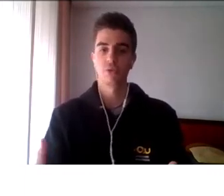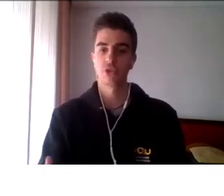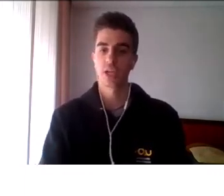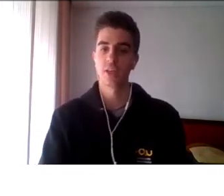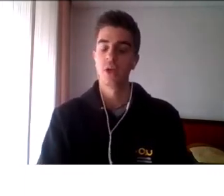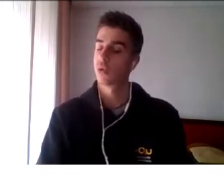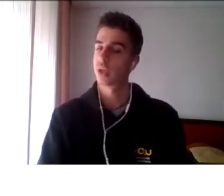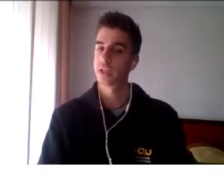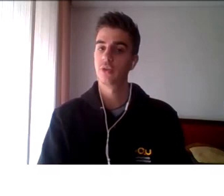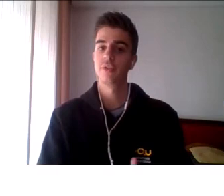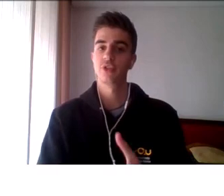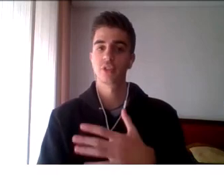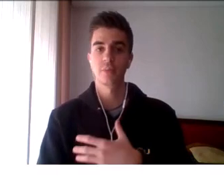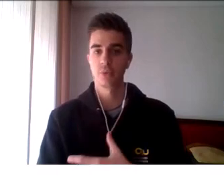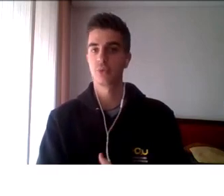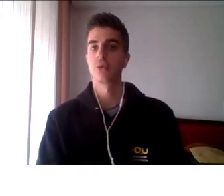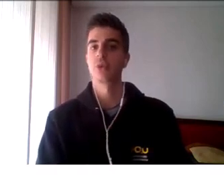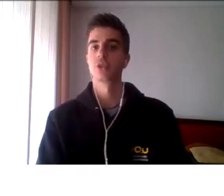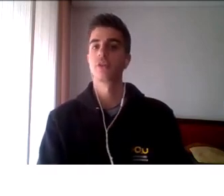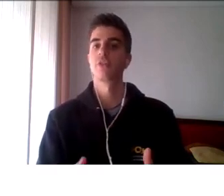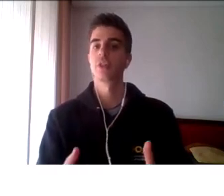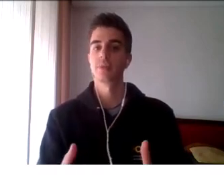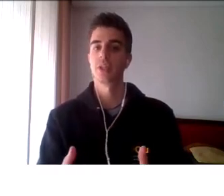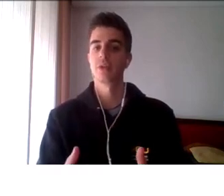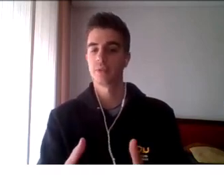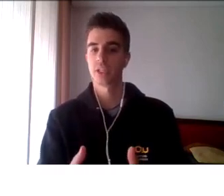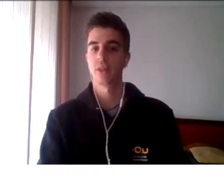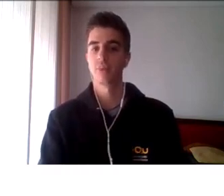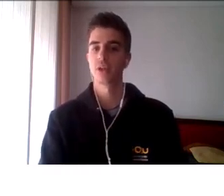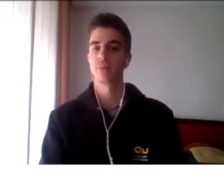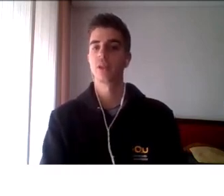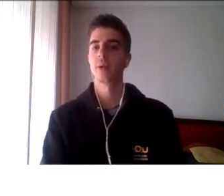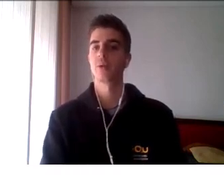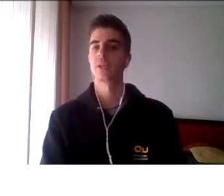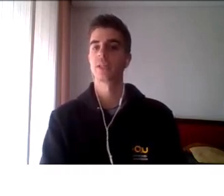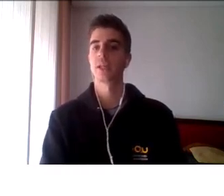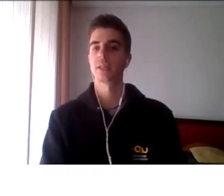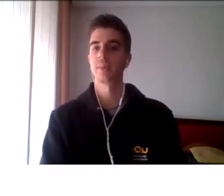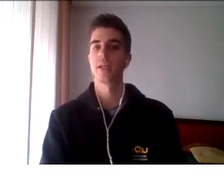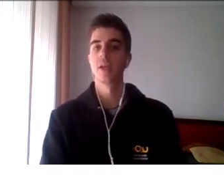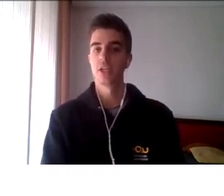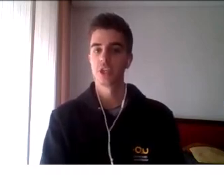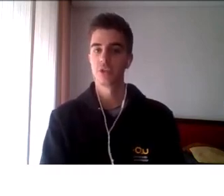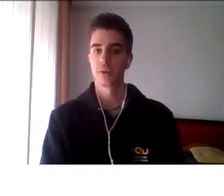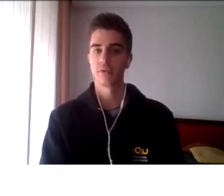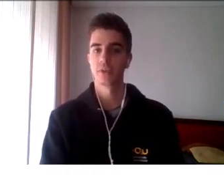espero que tenham gostado. Qualquer dúvida, eu chamo-me Bruno, estou na Faculdade de Medicina da Universidade do Porto, podem me encontrar